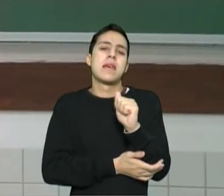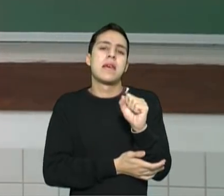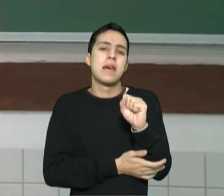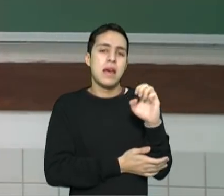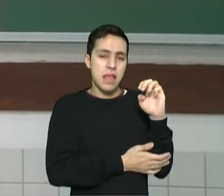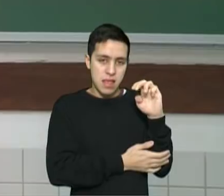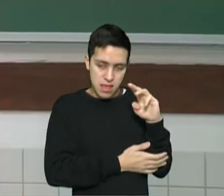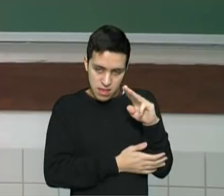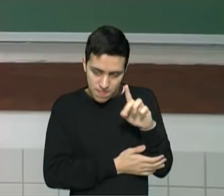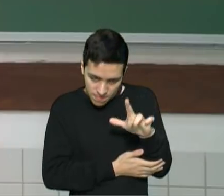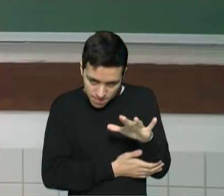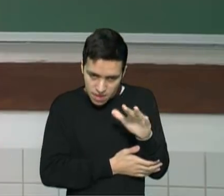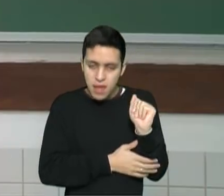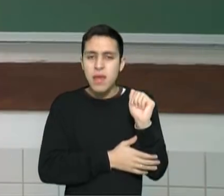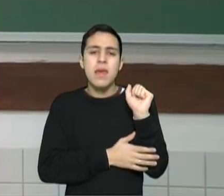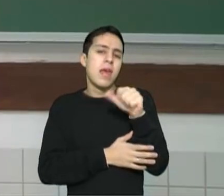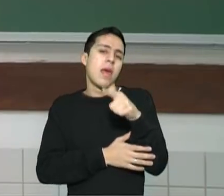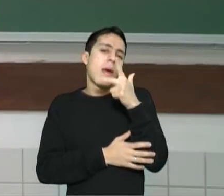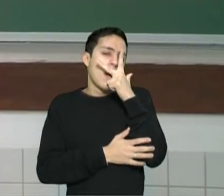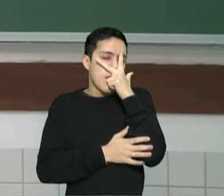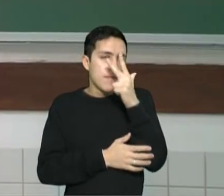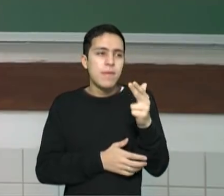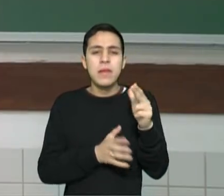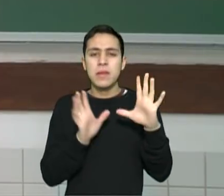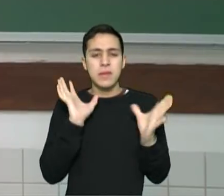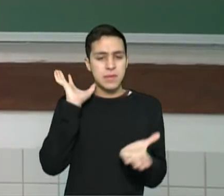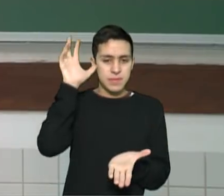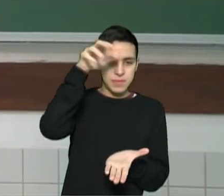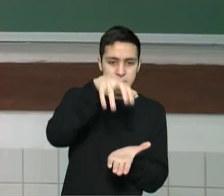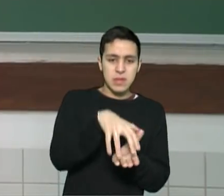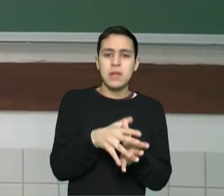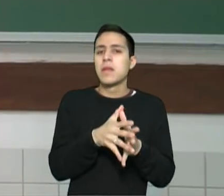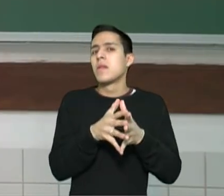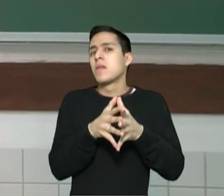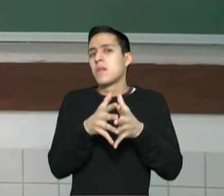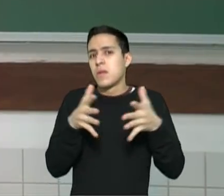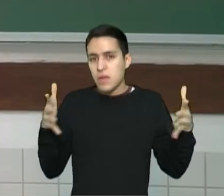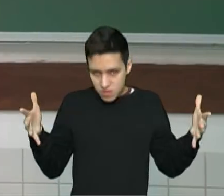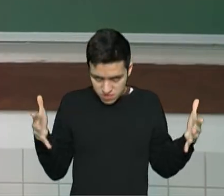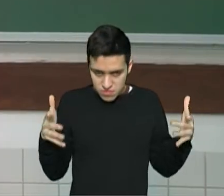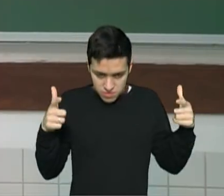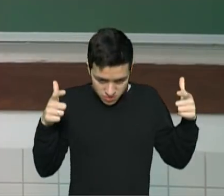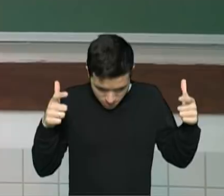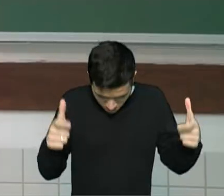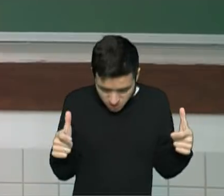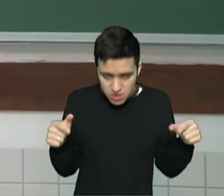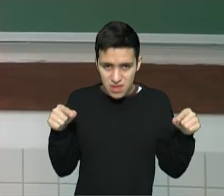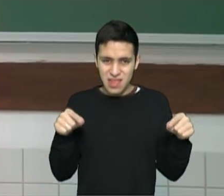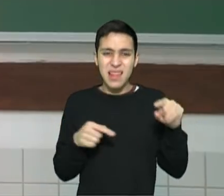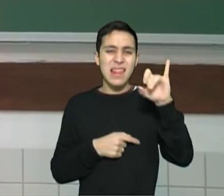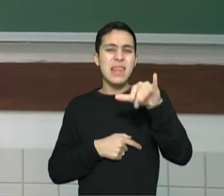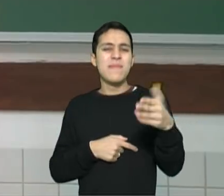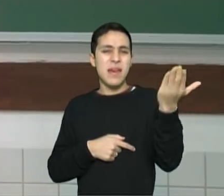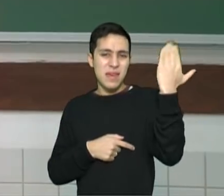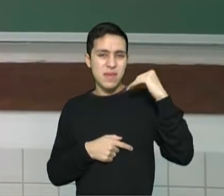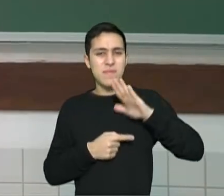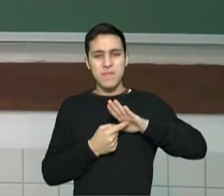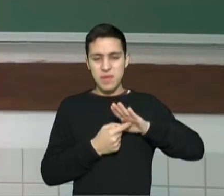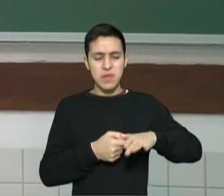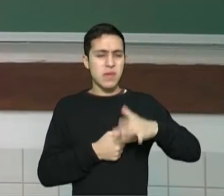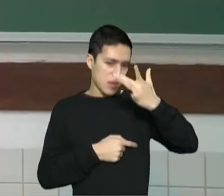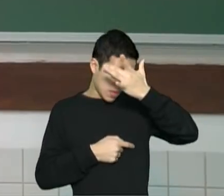um conjunto, uma instituição grande, uma construção grande. Naquela imagem anterior que mostravam